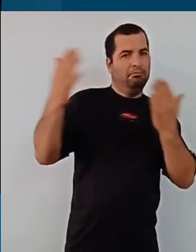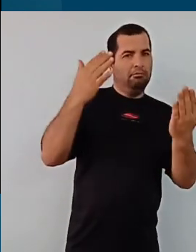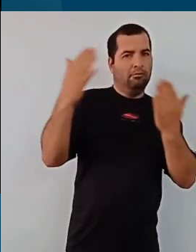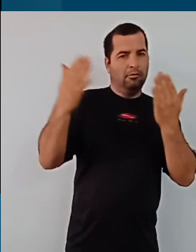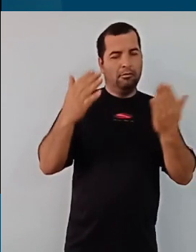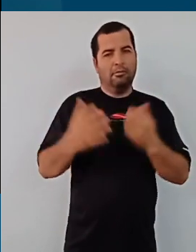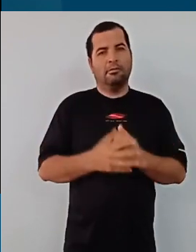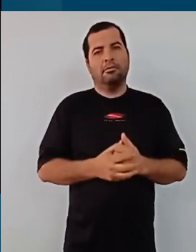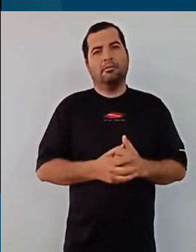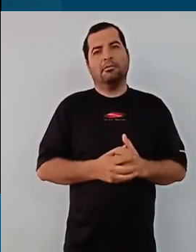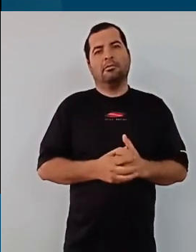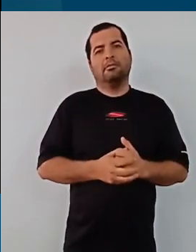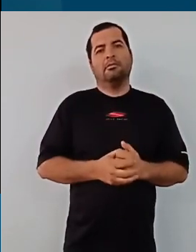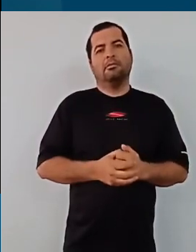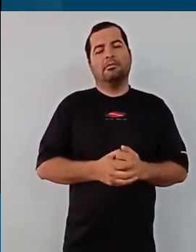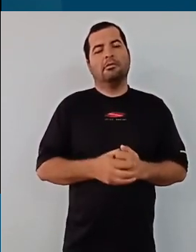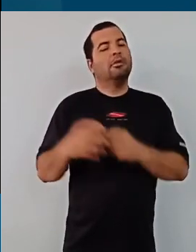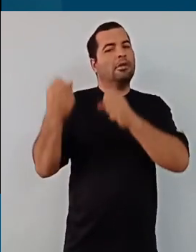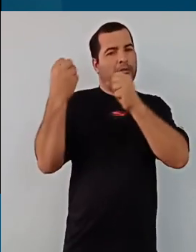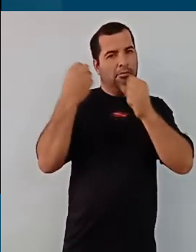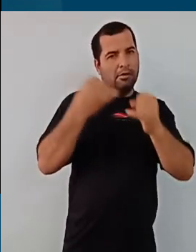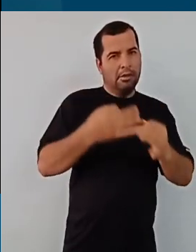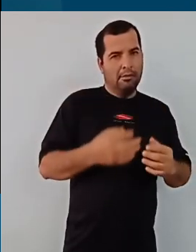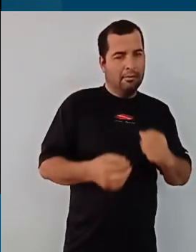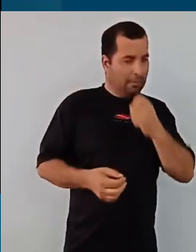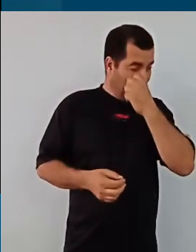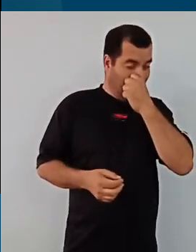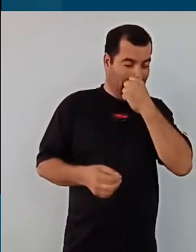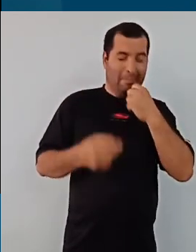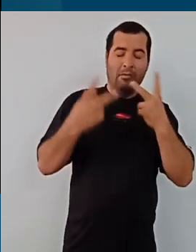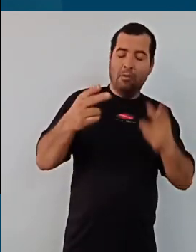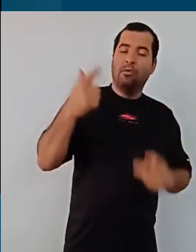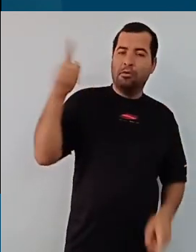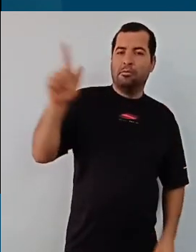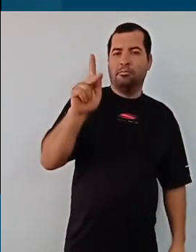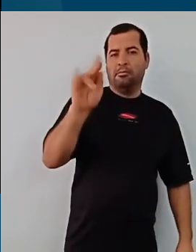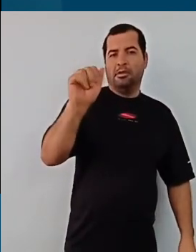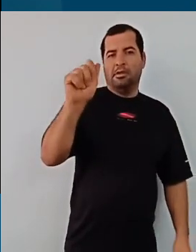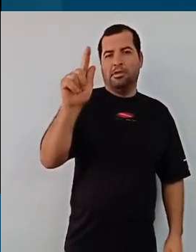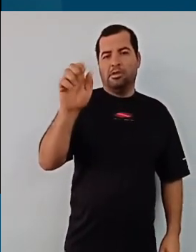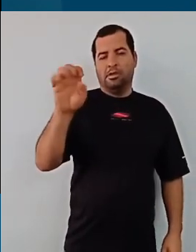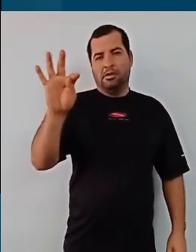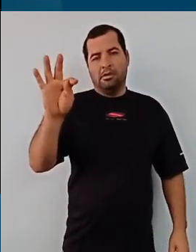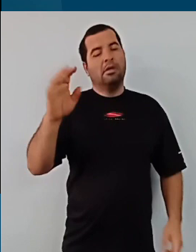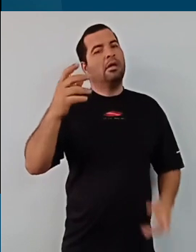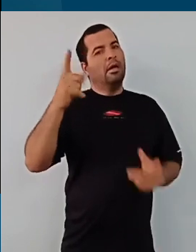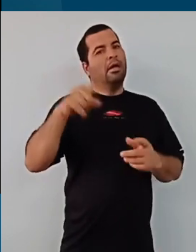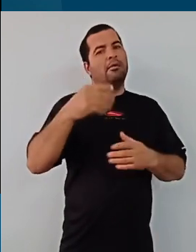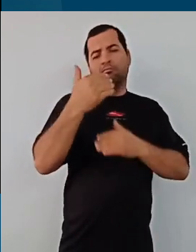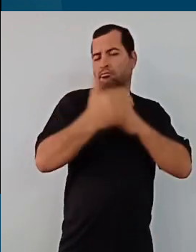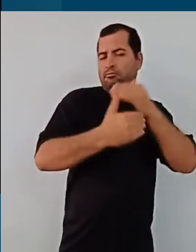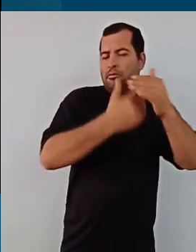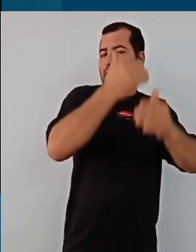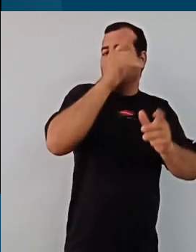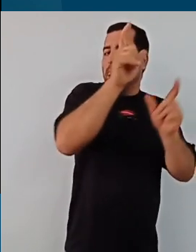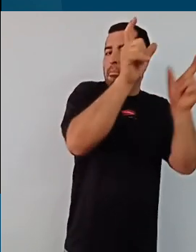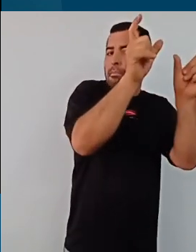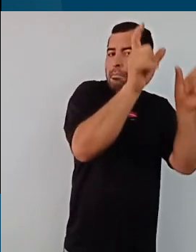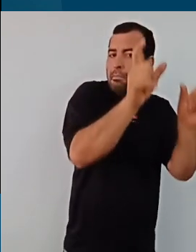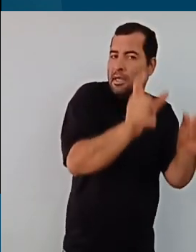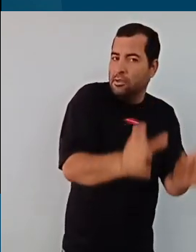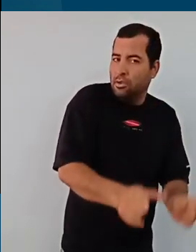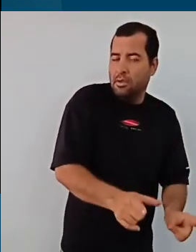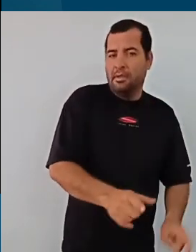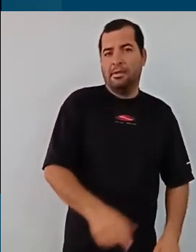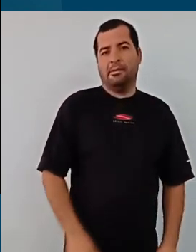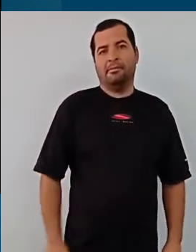cognitiva, já dizia, assim como Piaget já dizia, que tudo era uma construção da pessoa.